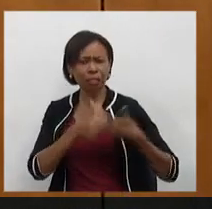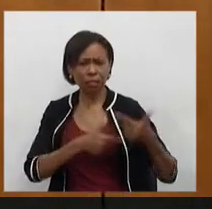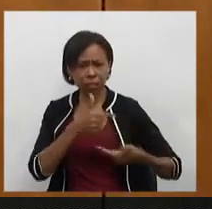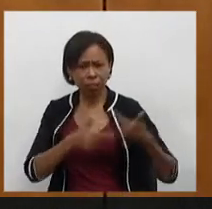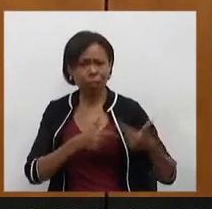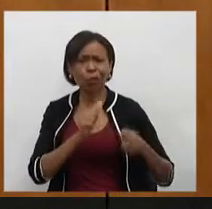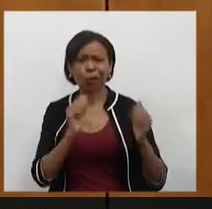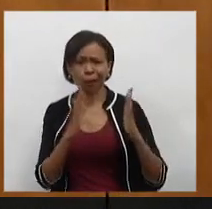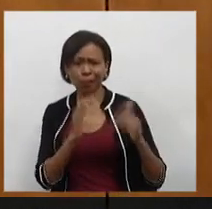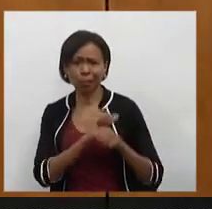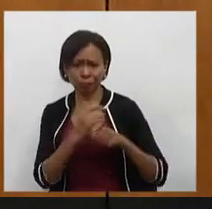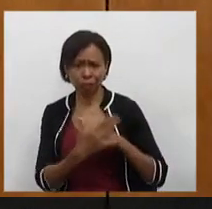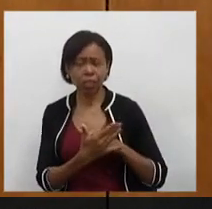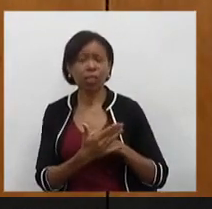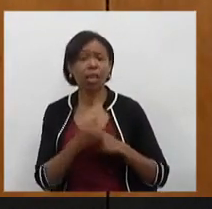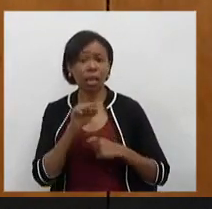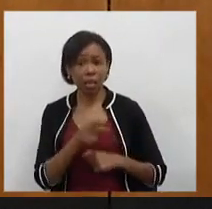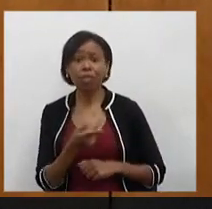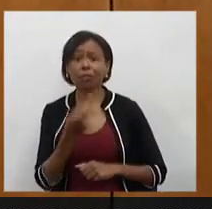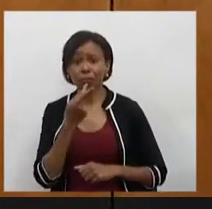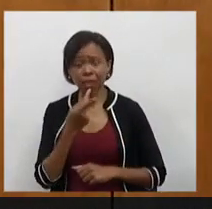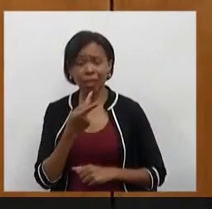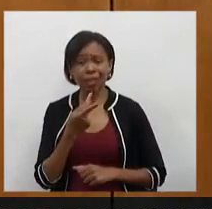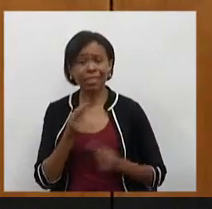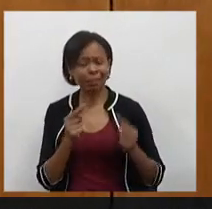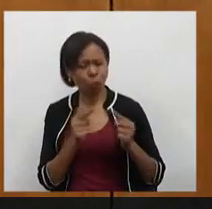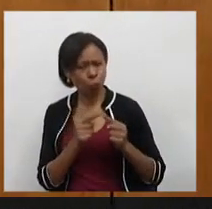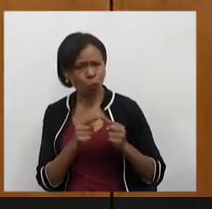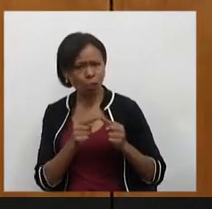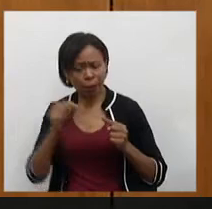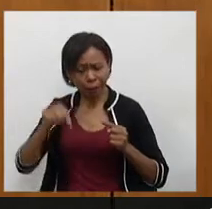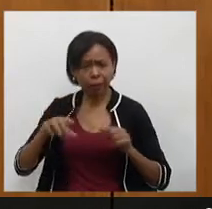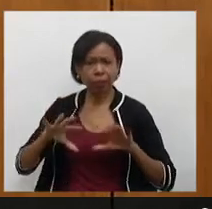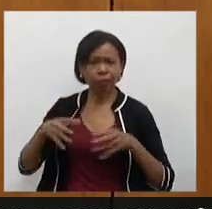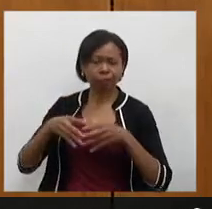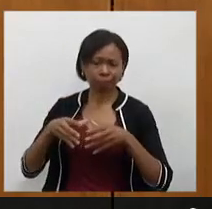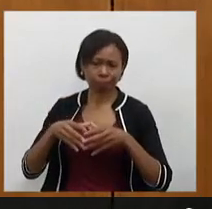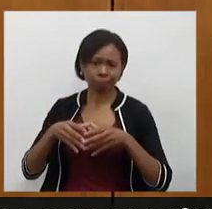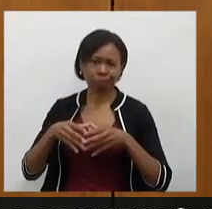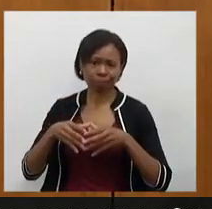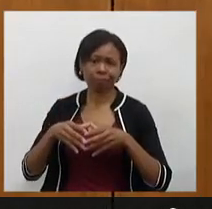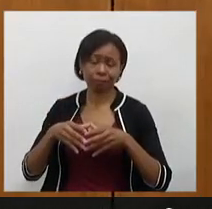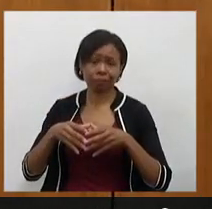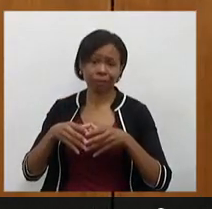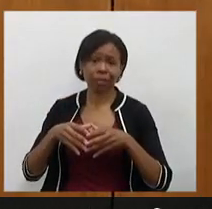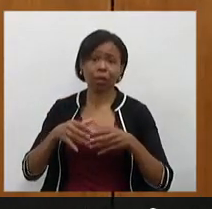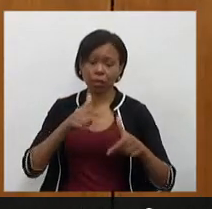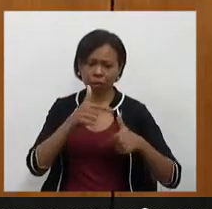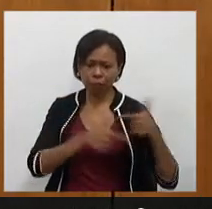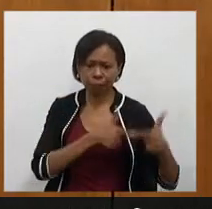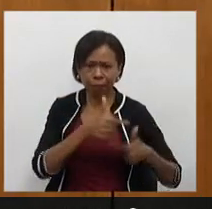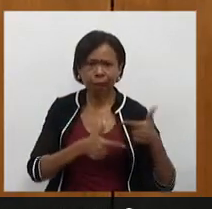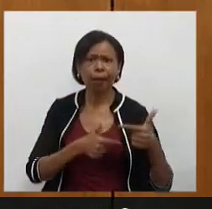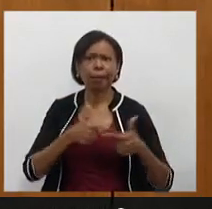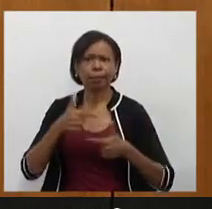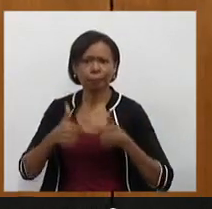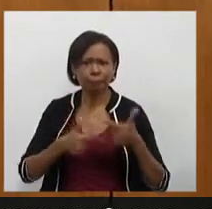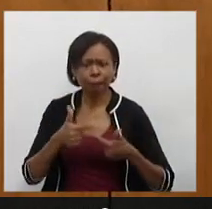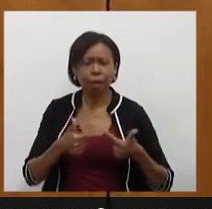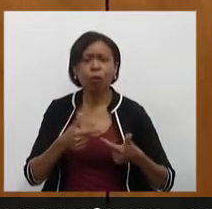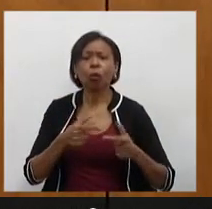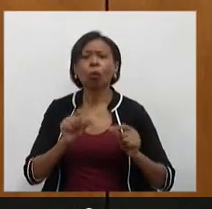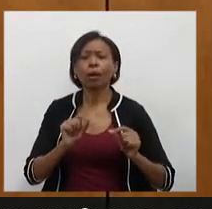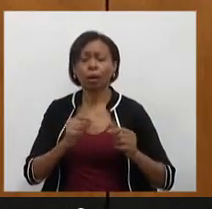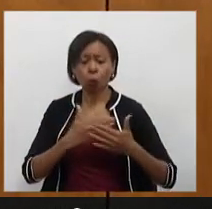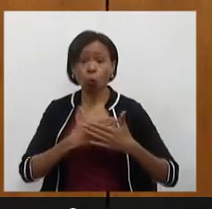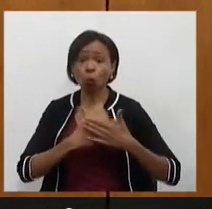o que é essa comissão. Aqui, além de estarmos imbuídos de muito trabalho, nós trabalhamos com o coração,